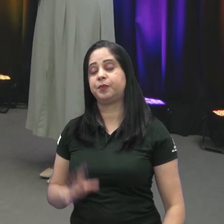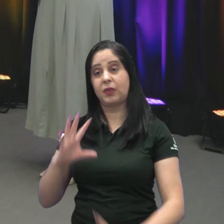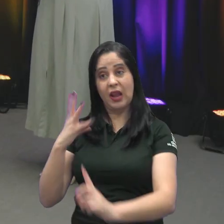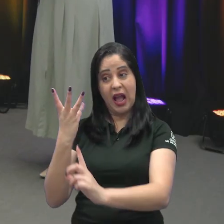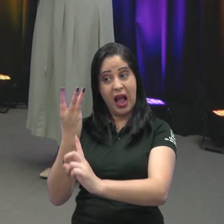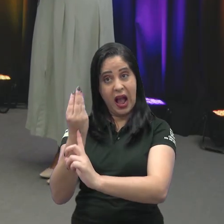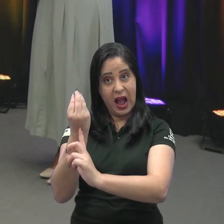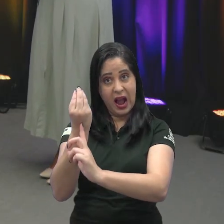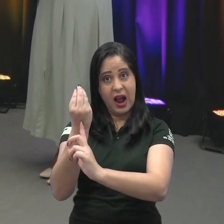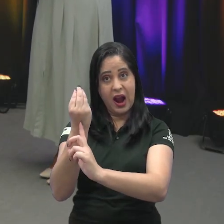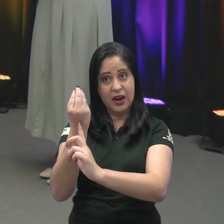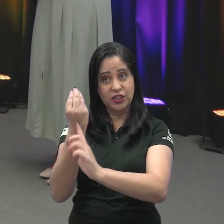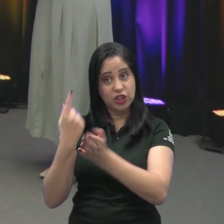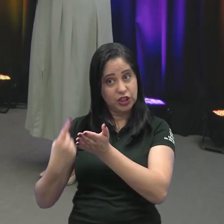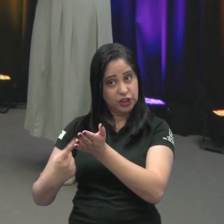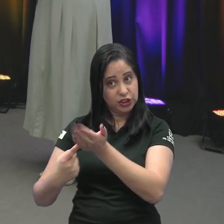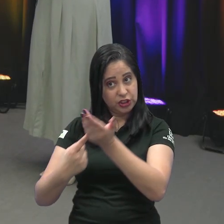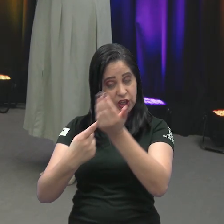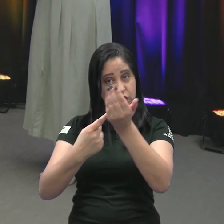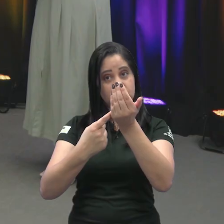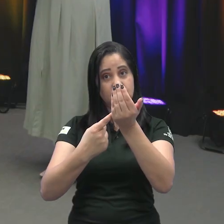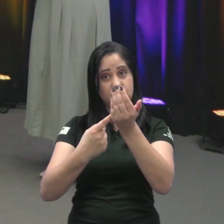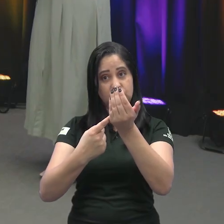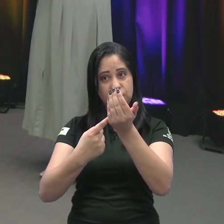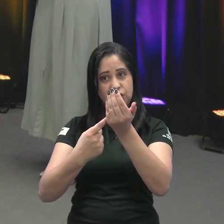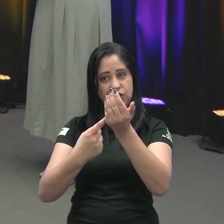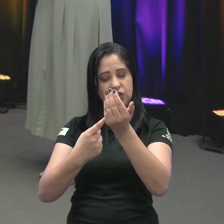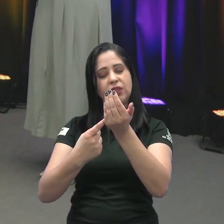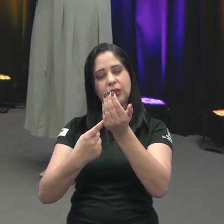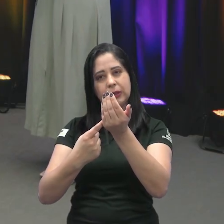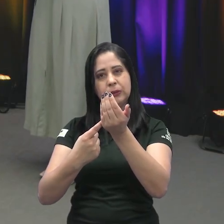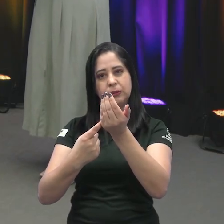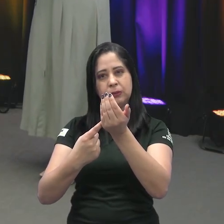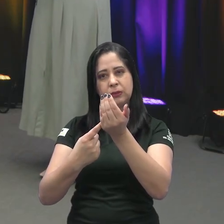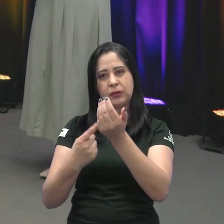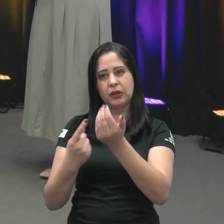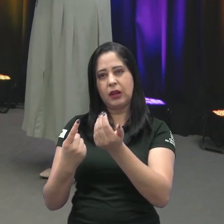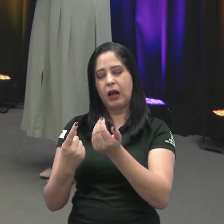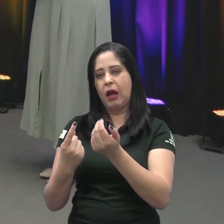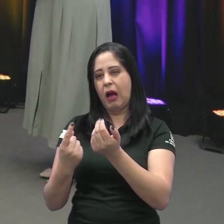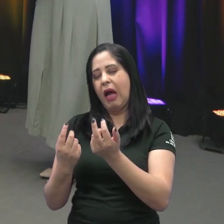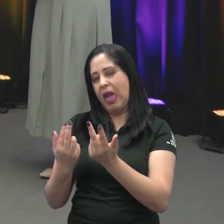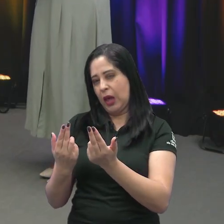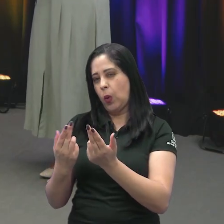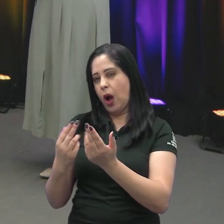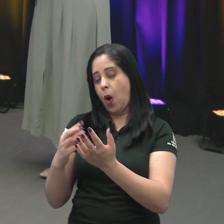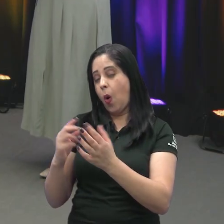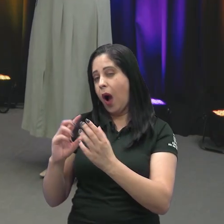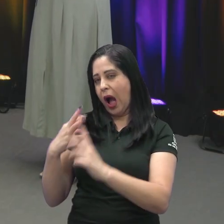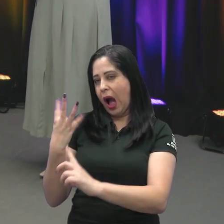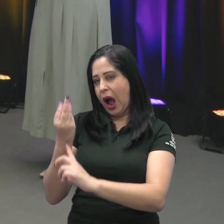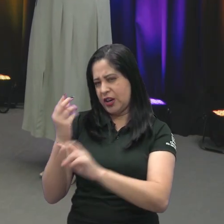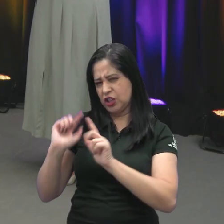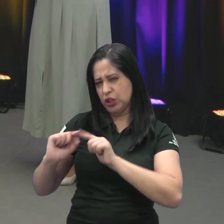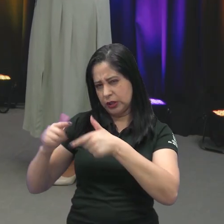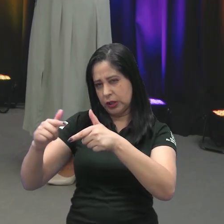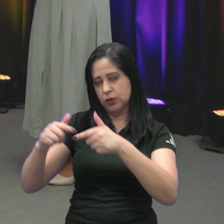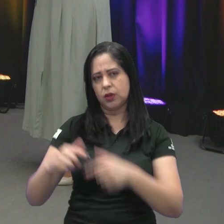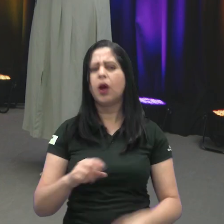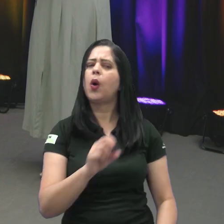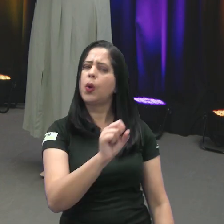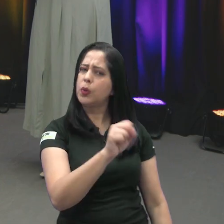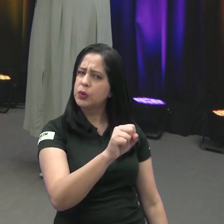digital, ela tira um pouco essa presença da arte tradicional? Ainda tem espaço para ela? Sim, acredito que